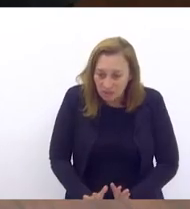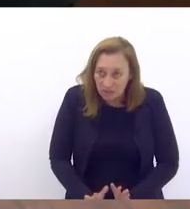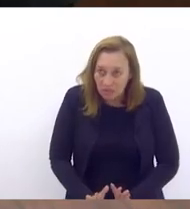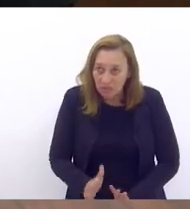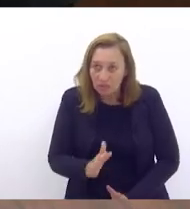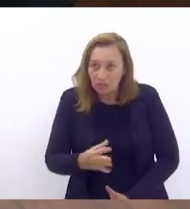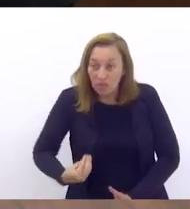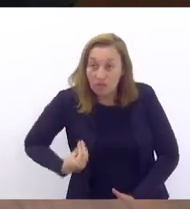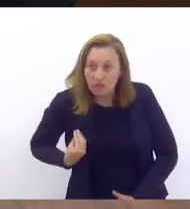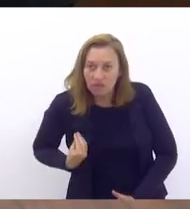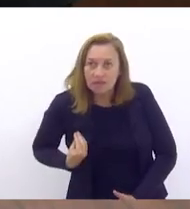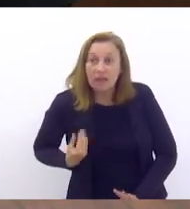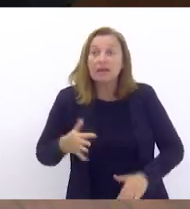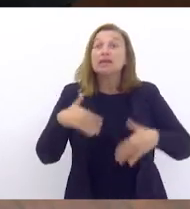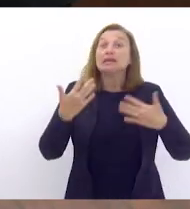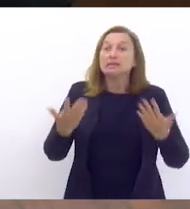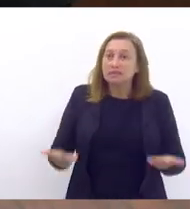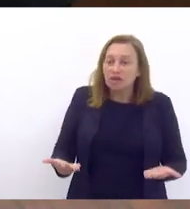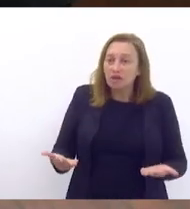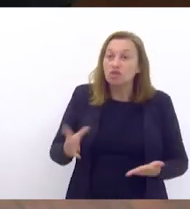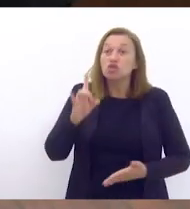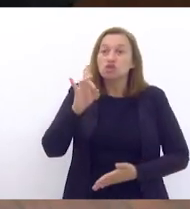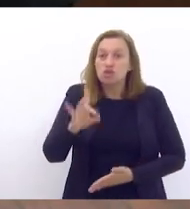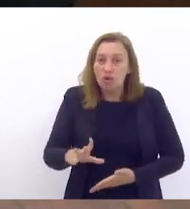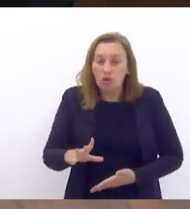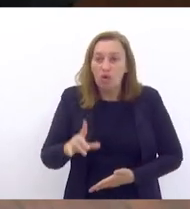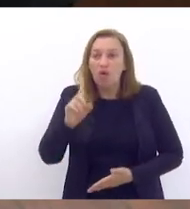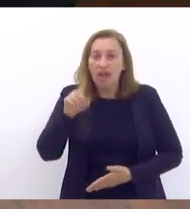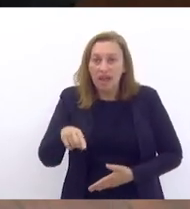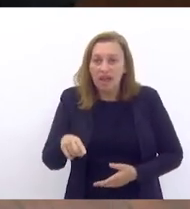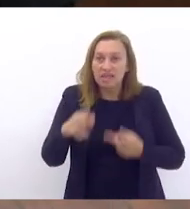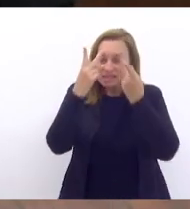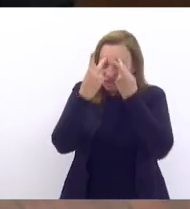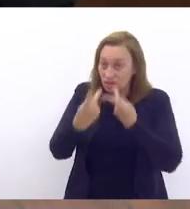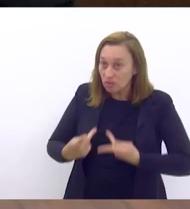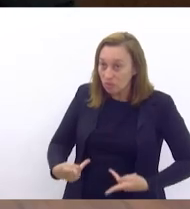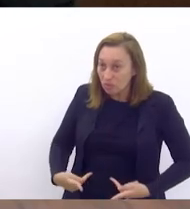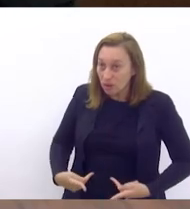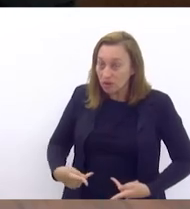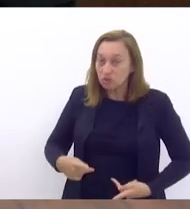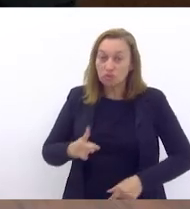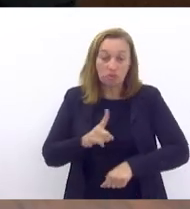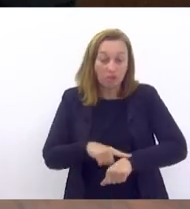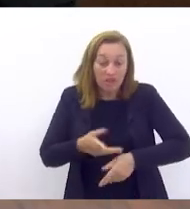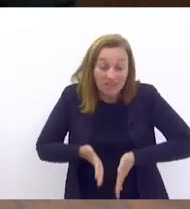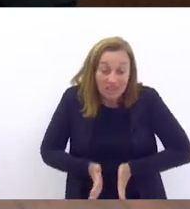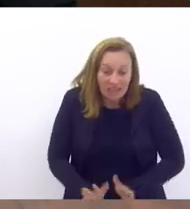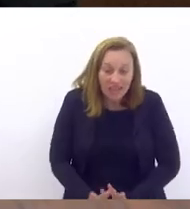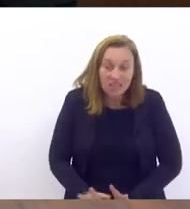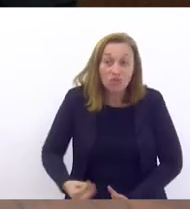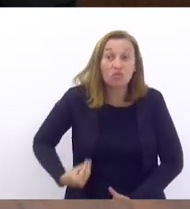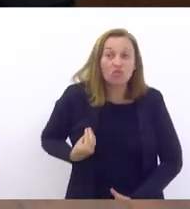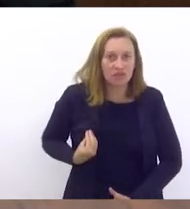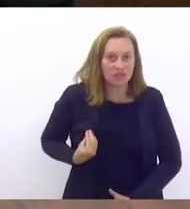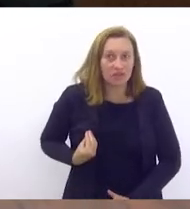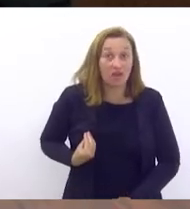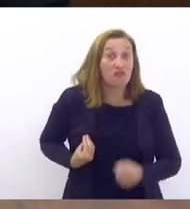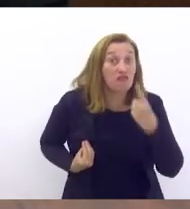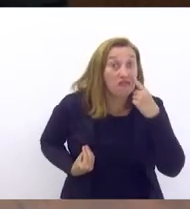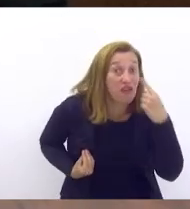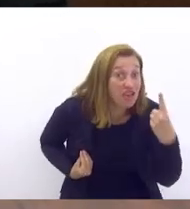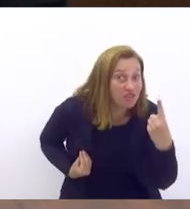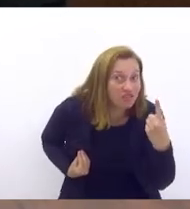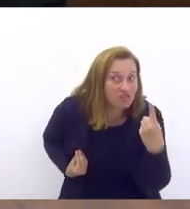seja, só é pessoa quem nasce com vida. Olha que